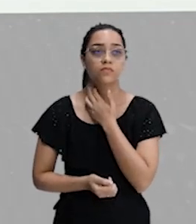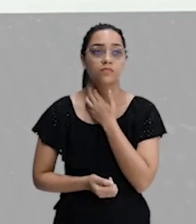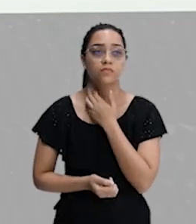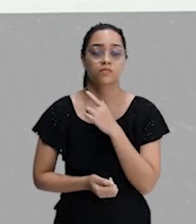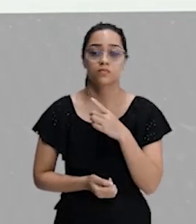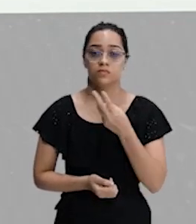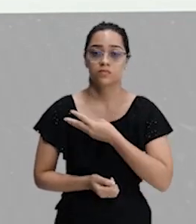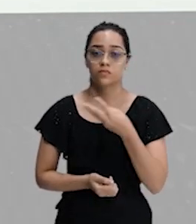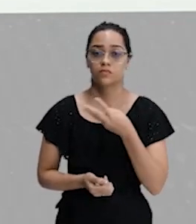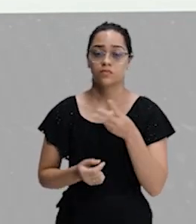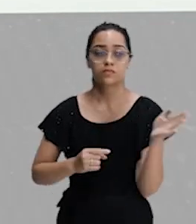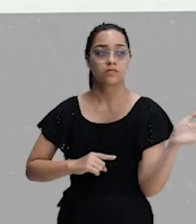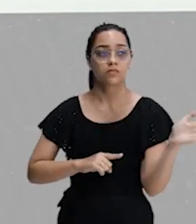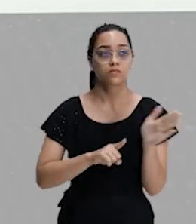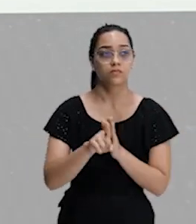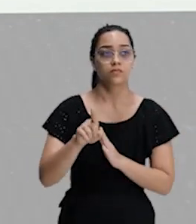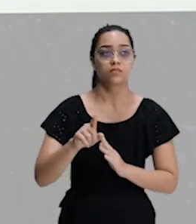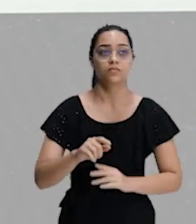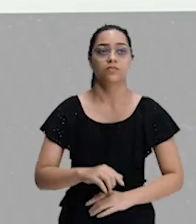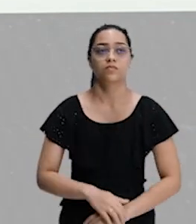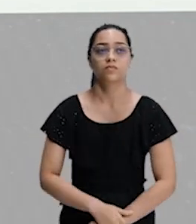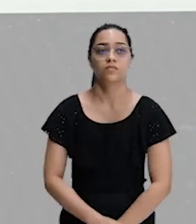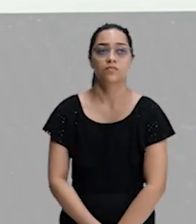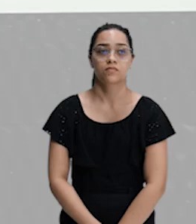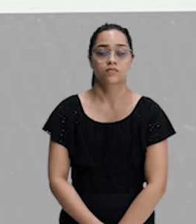a nossa terceira questão